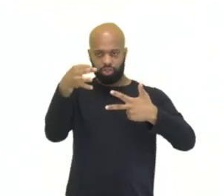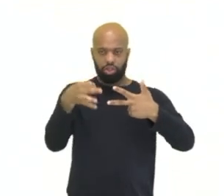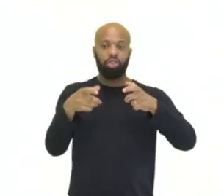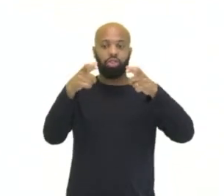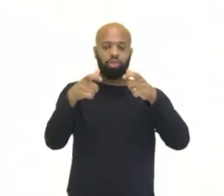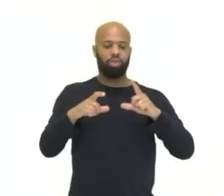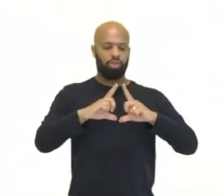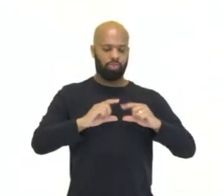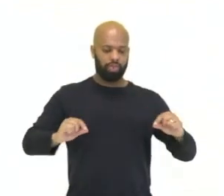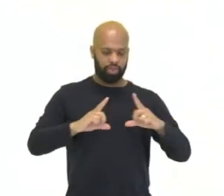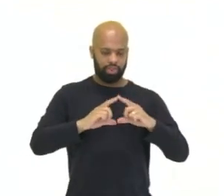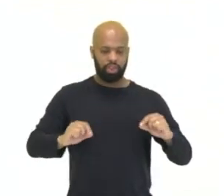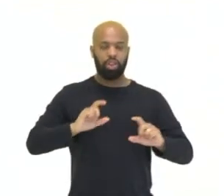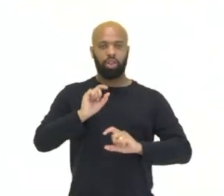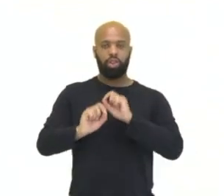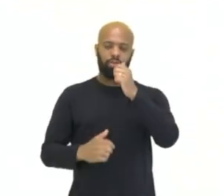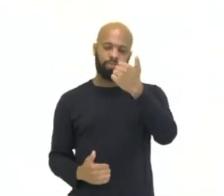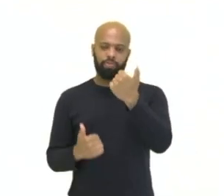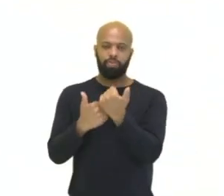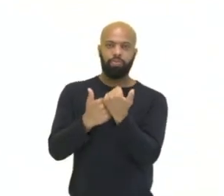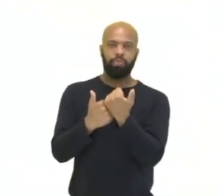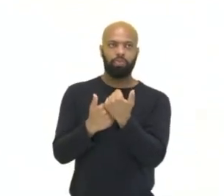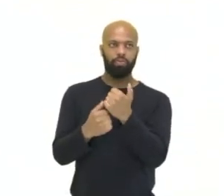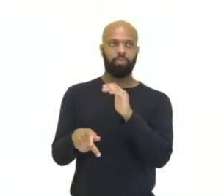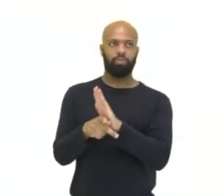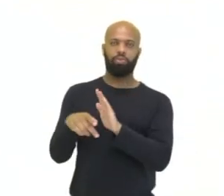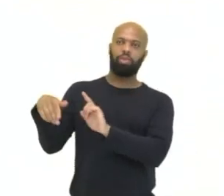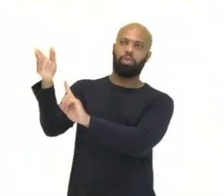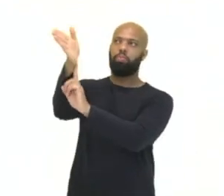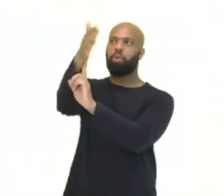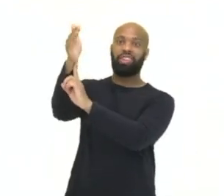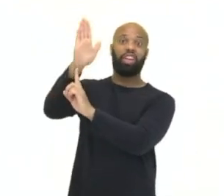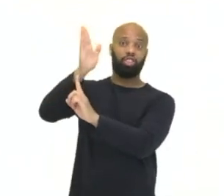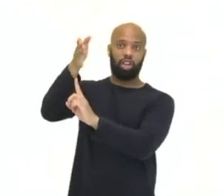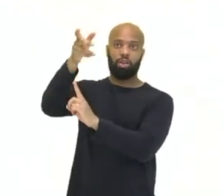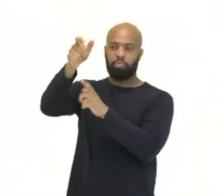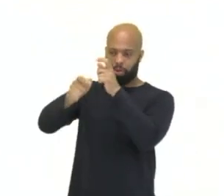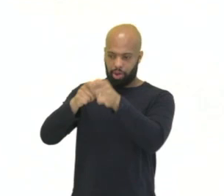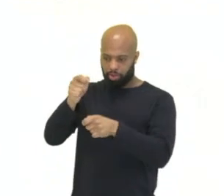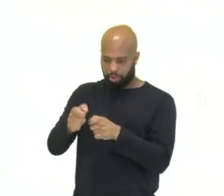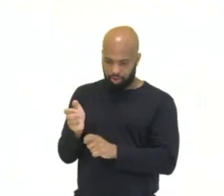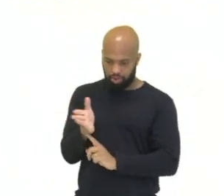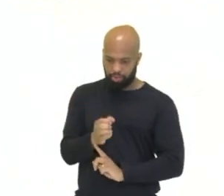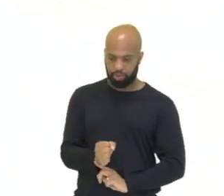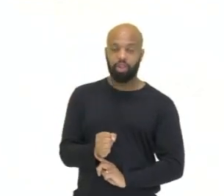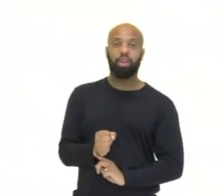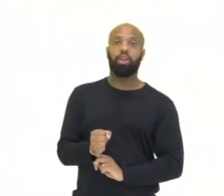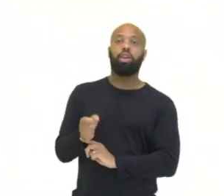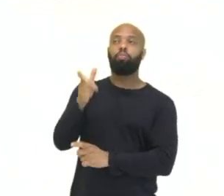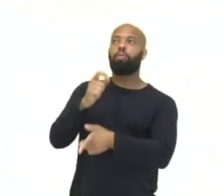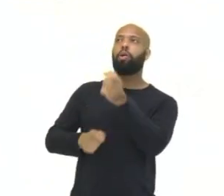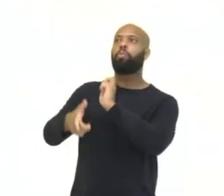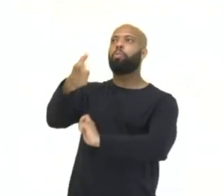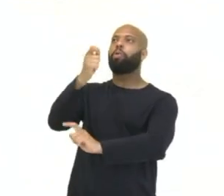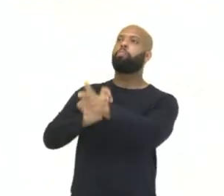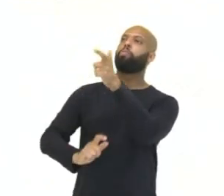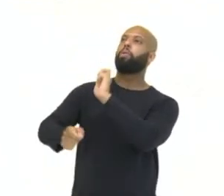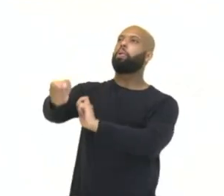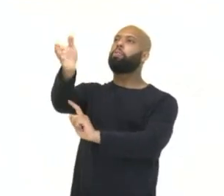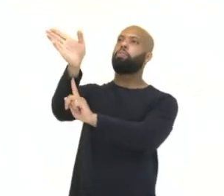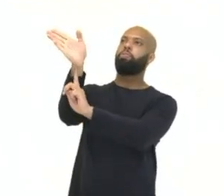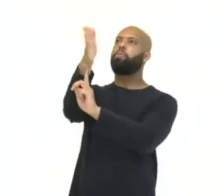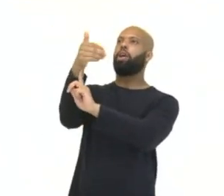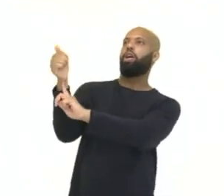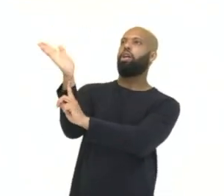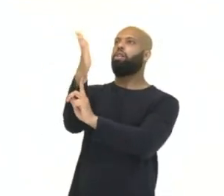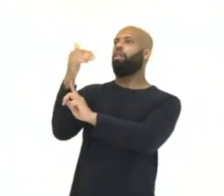né, para substituir a bandeira que paira, né, sobre a sede do governo brasileiro. Normalmente, né,